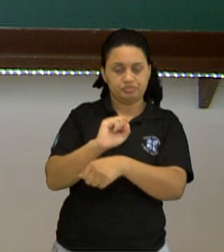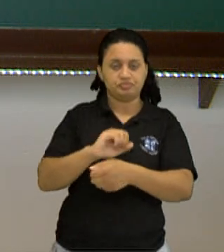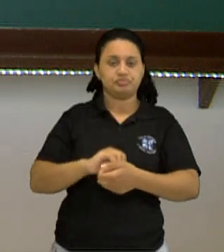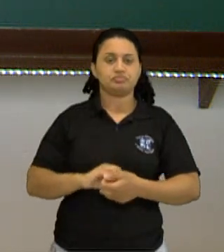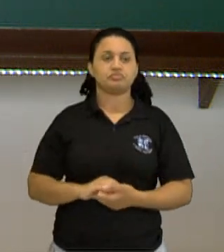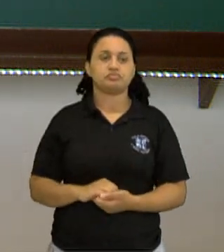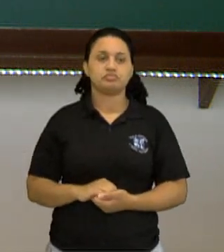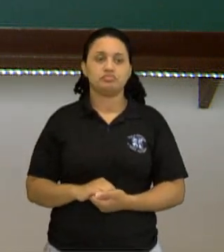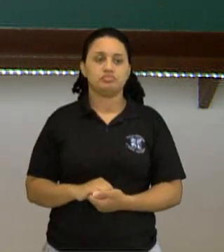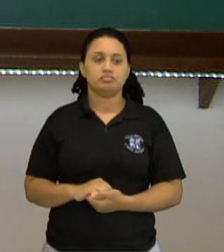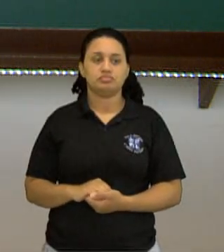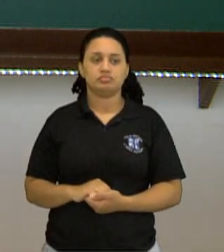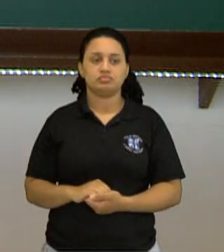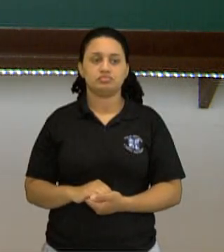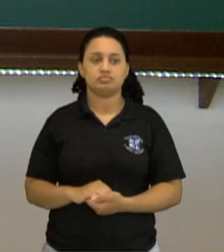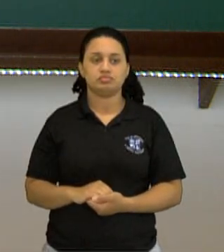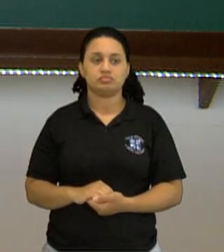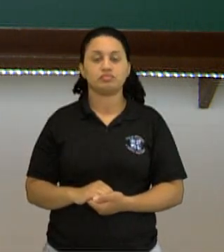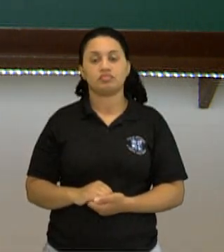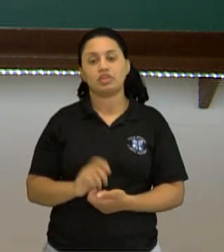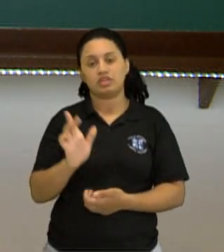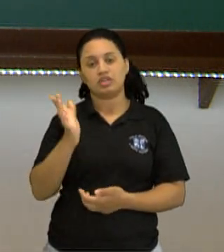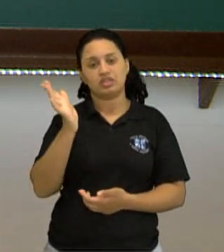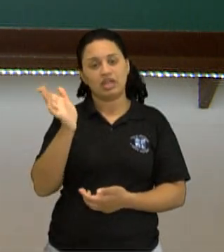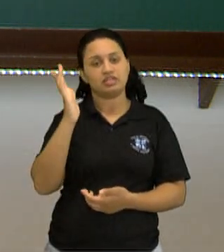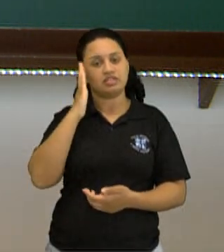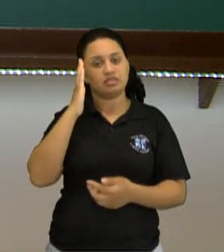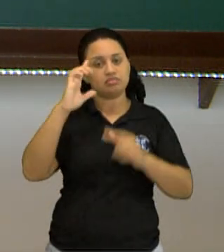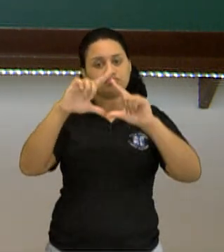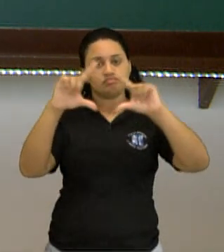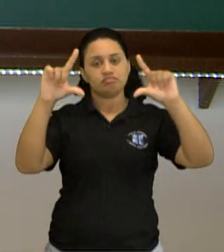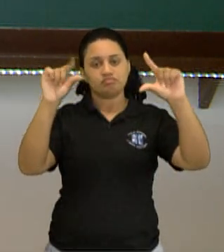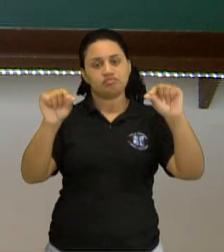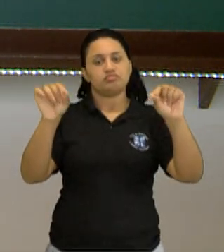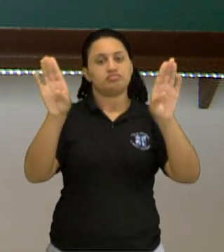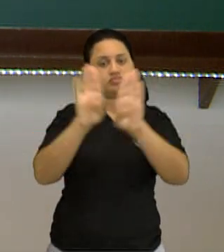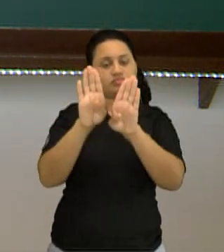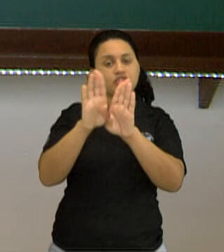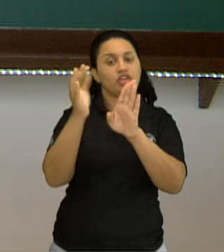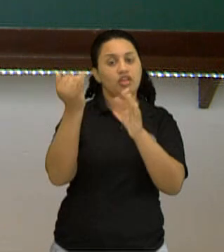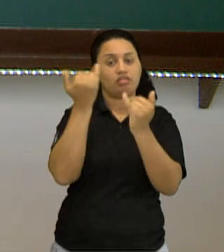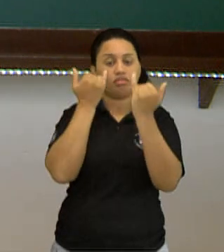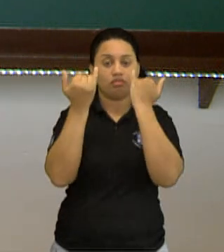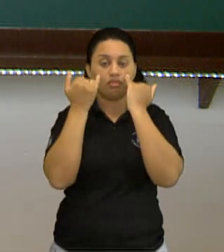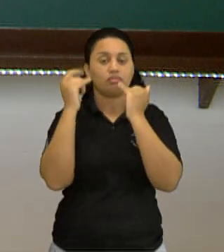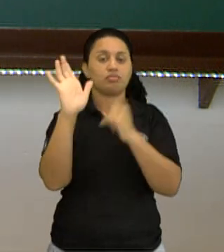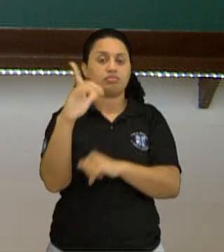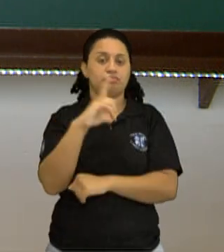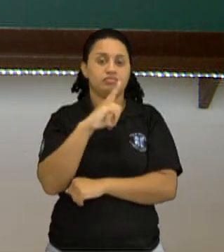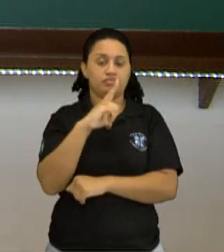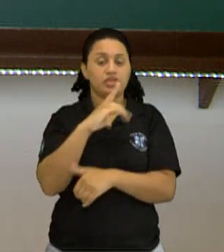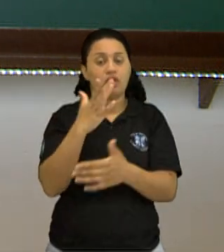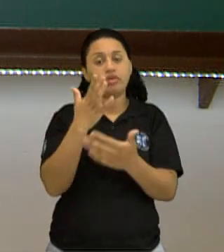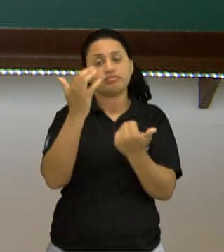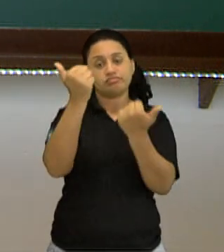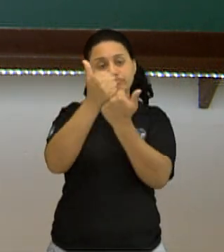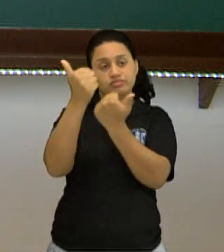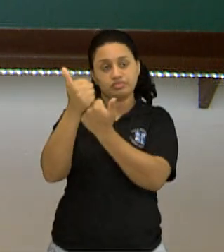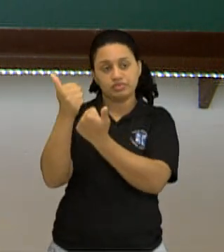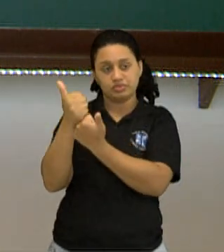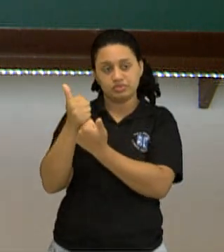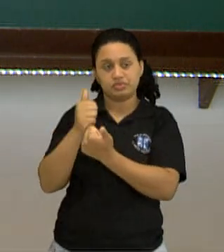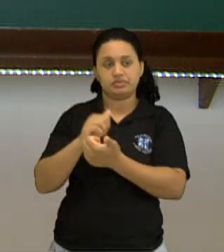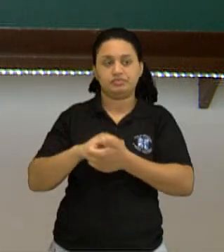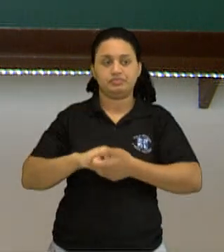segundos. Nós temos aqui a equação que foi descrita para nós ali em cima. Então, eu vou fazer a substituição. Vai ficar